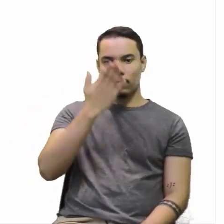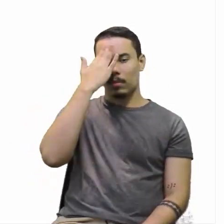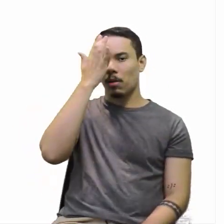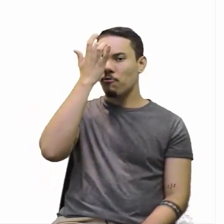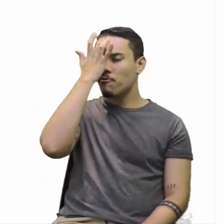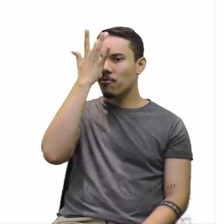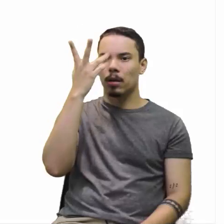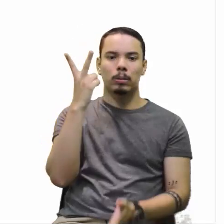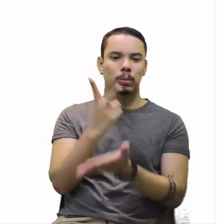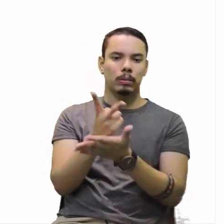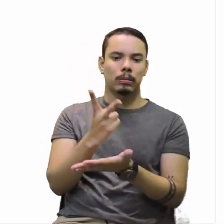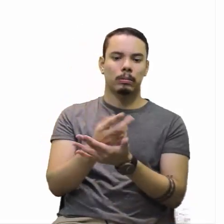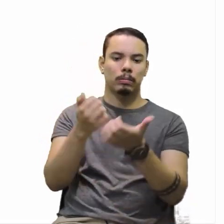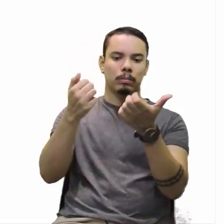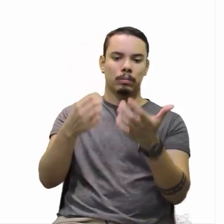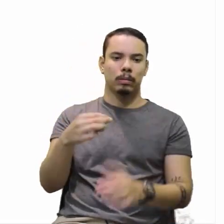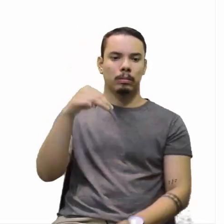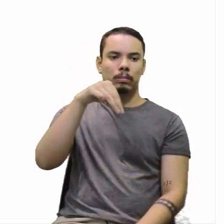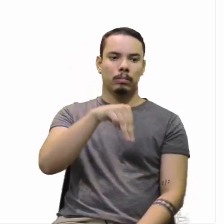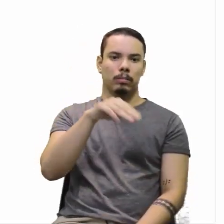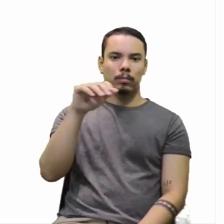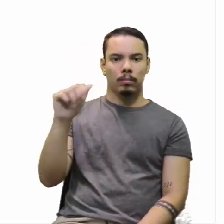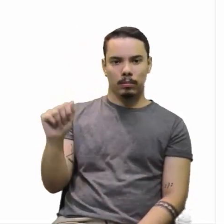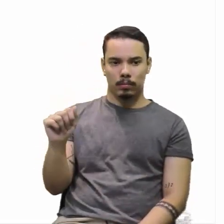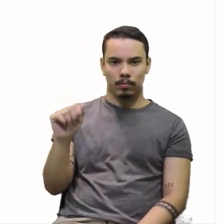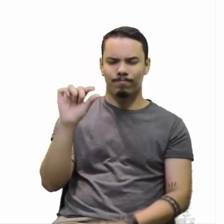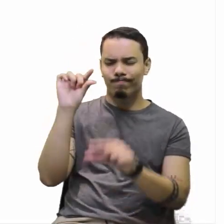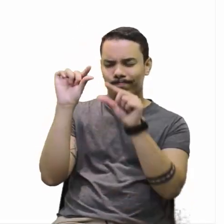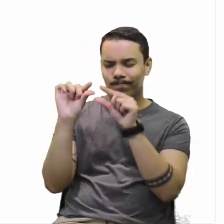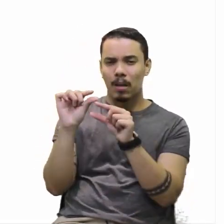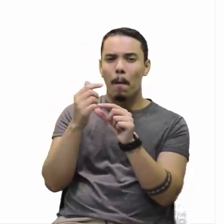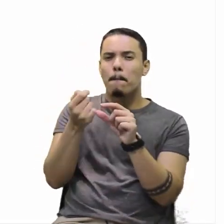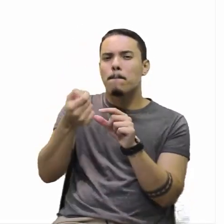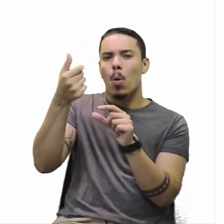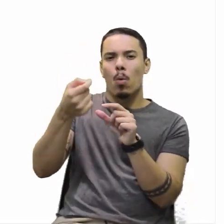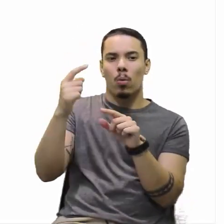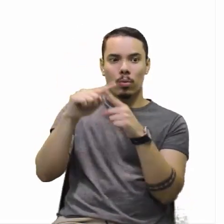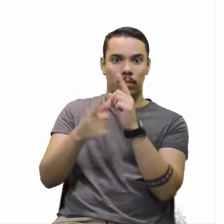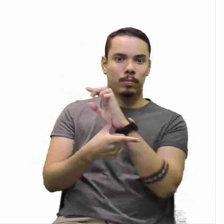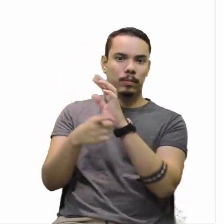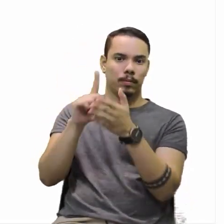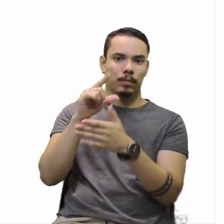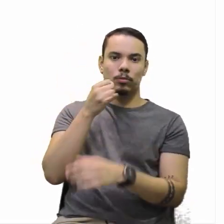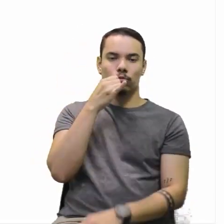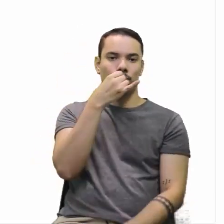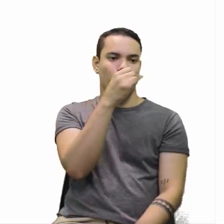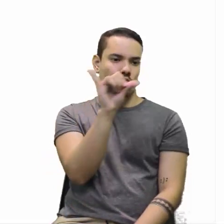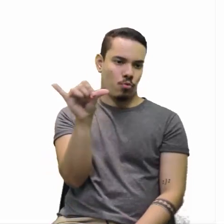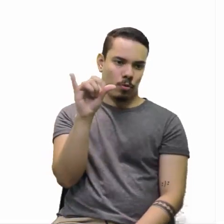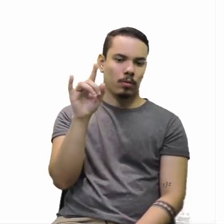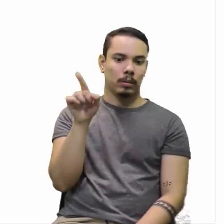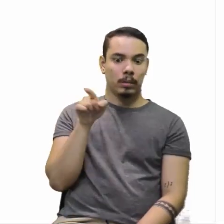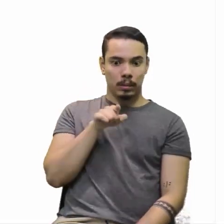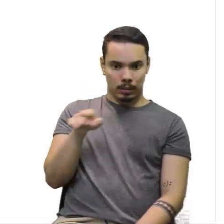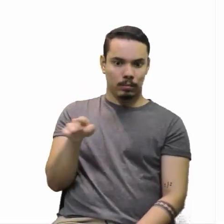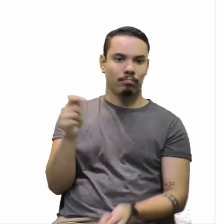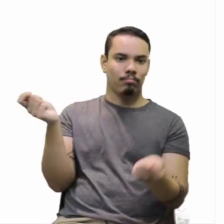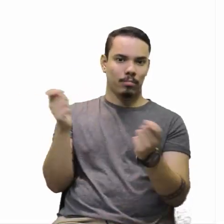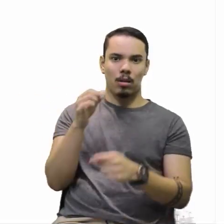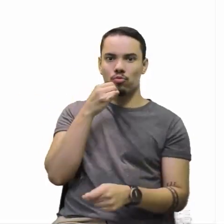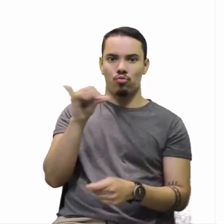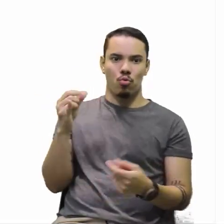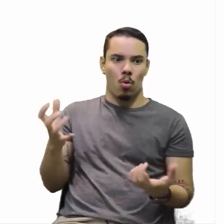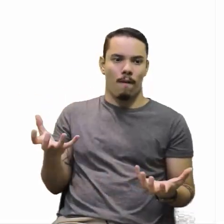A gente sempre fala em mili, né? Uma corrente bem pequena. Mas vimos lá em choque elétrico que isso aí é suficiente para machucar a gente,